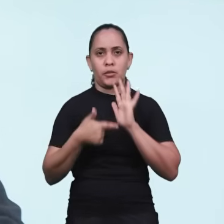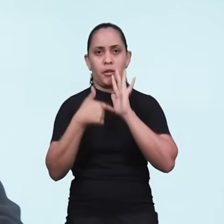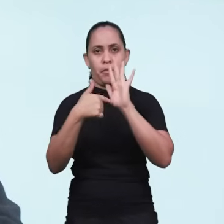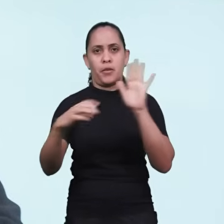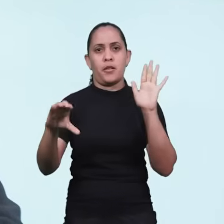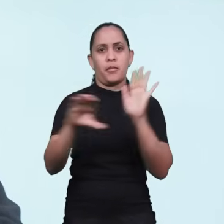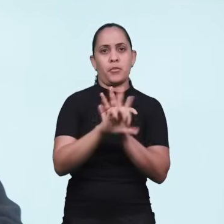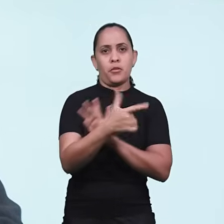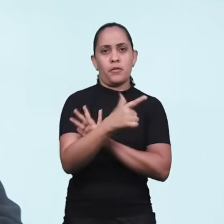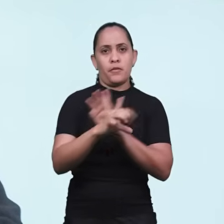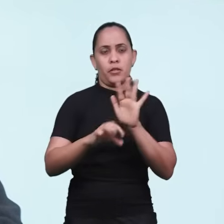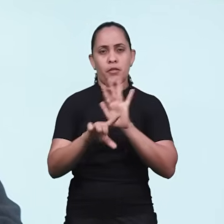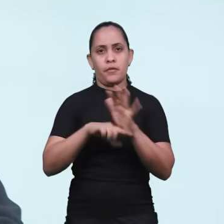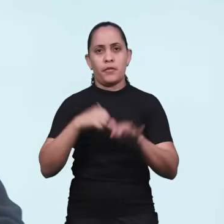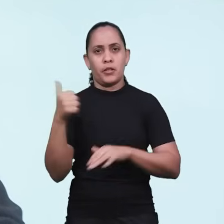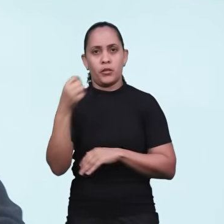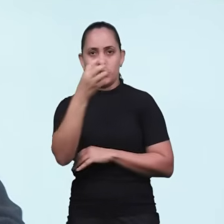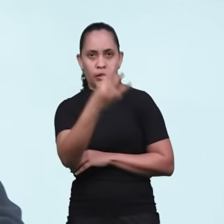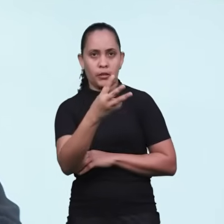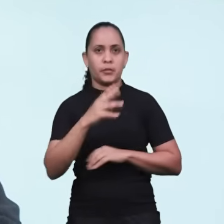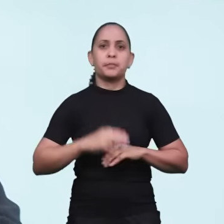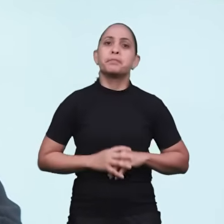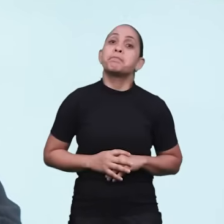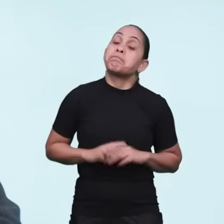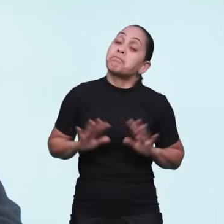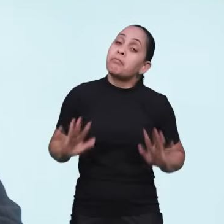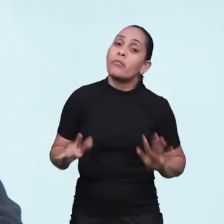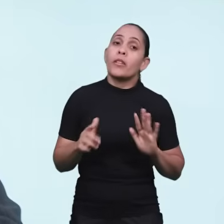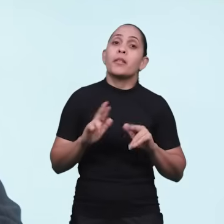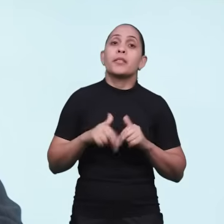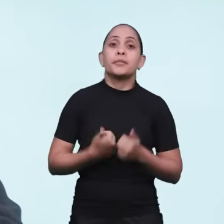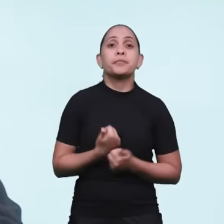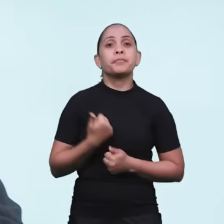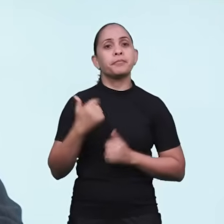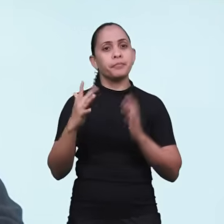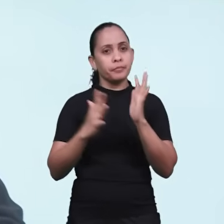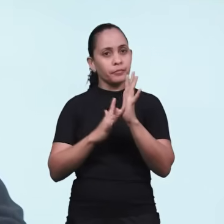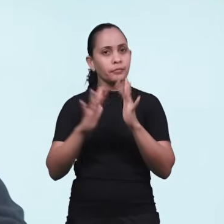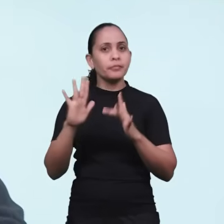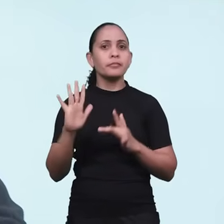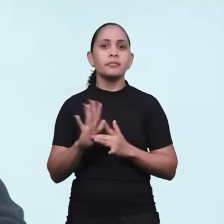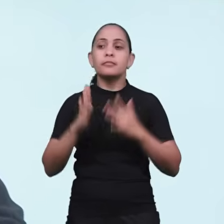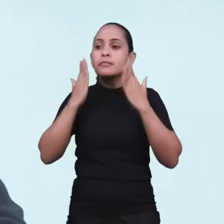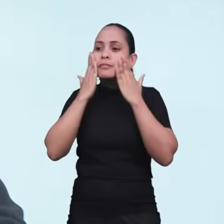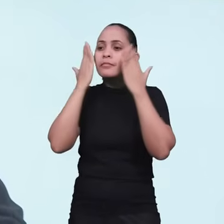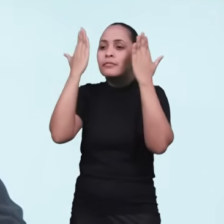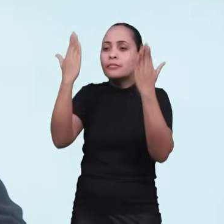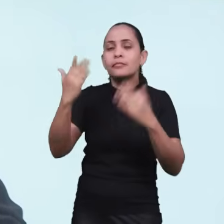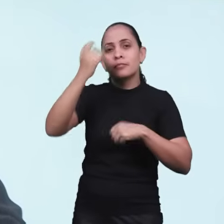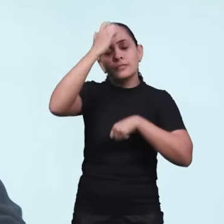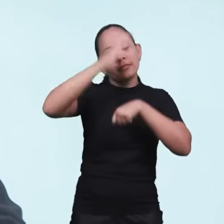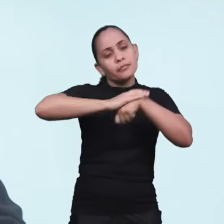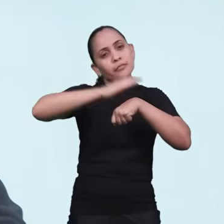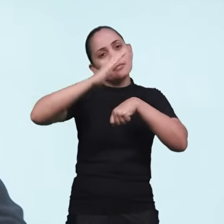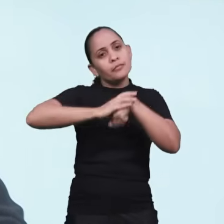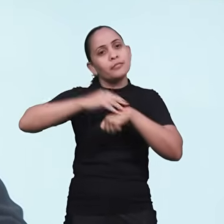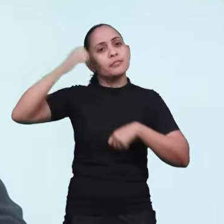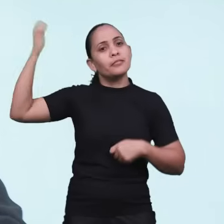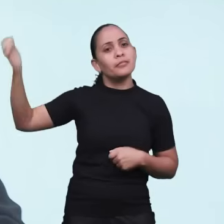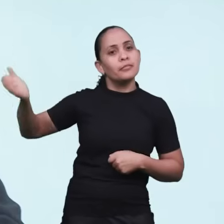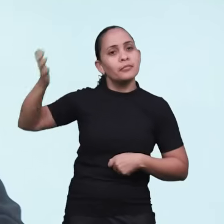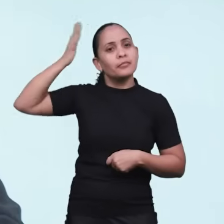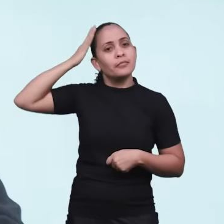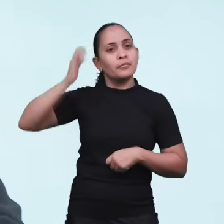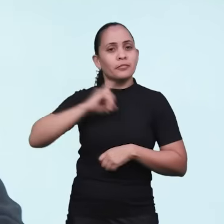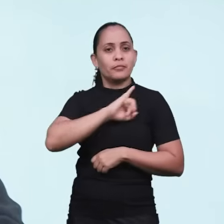está em Atos também, no capítulo 26, no verso 13. Por isso, o próprio Jesus se apresenta dizendo: Eu